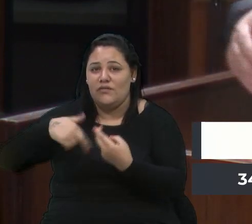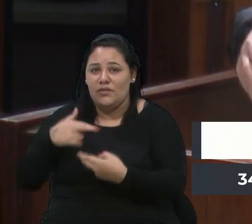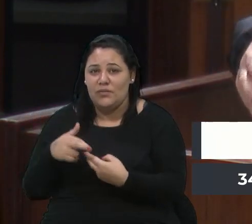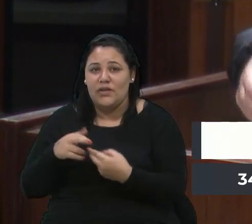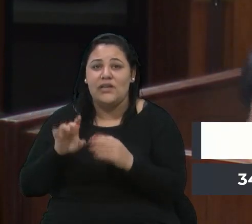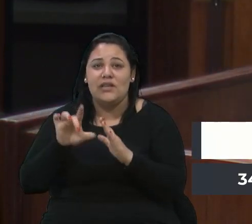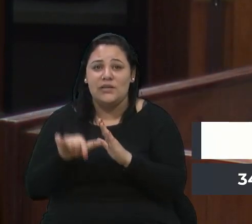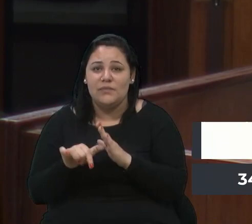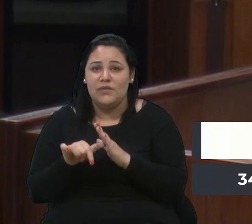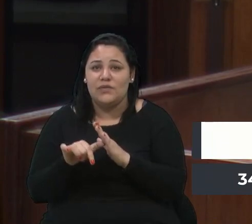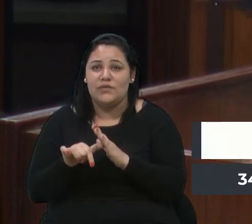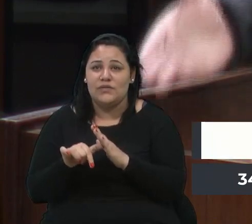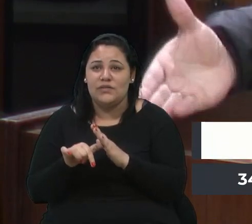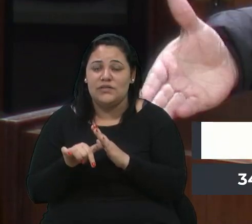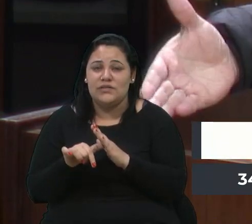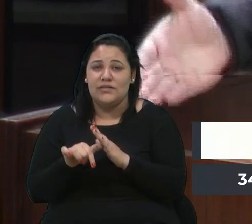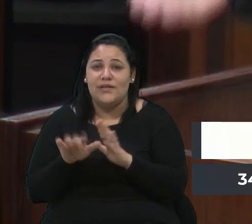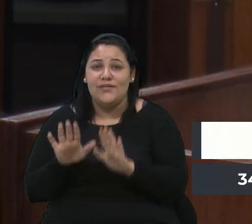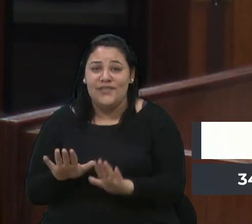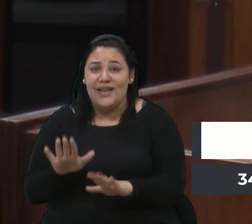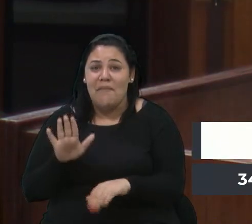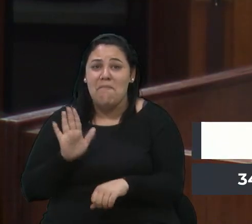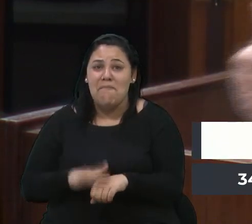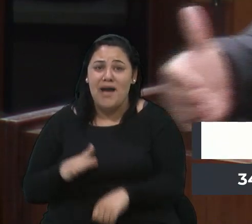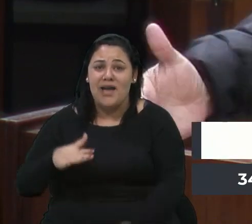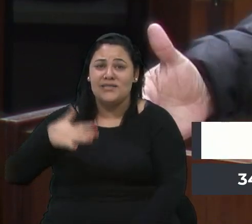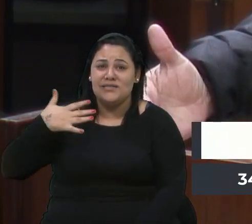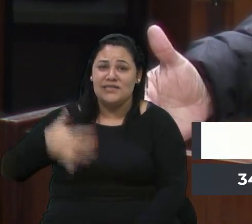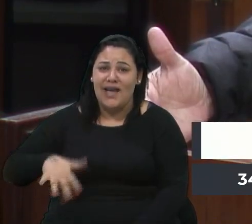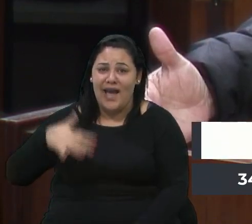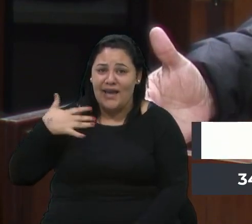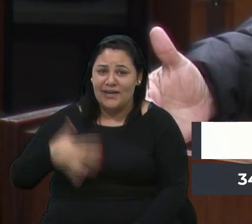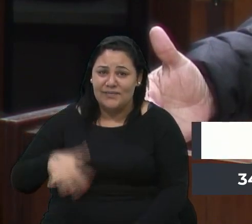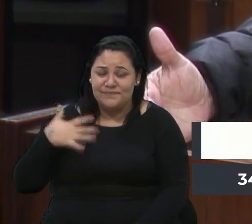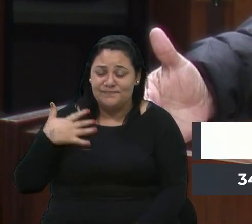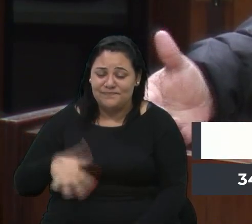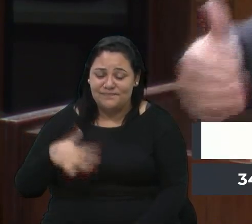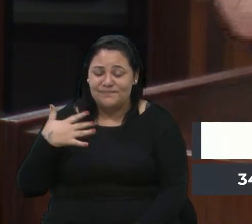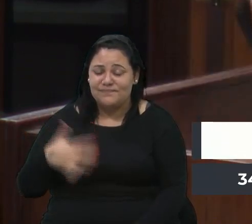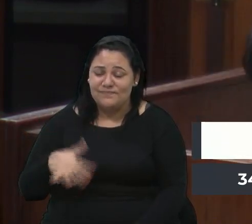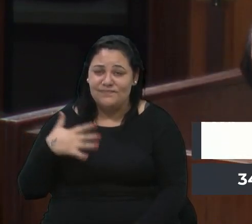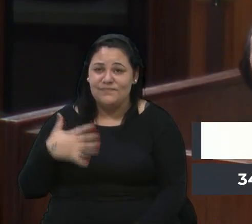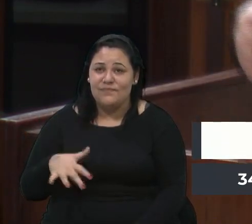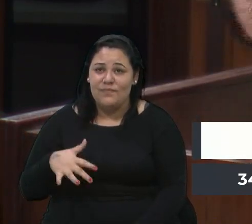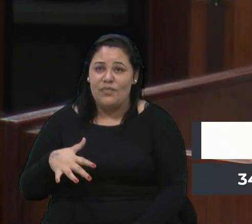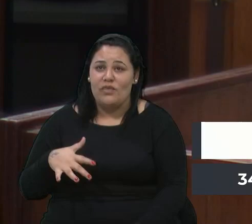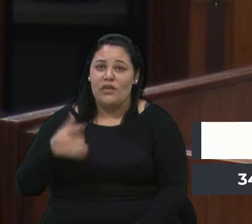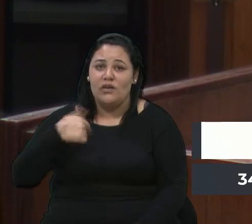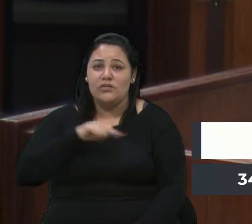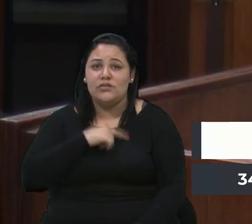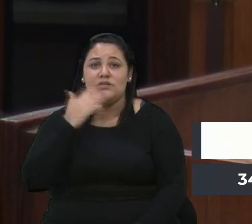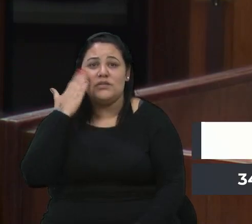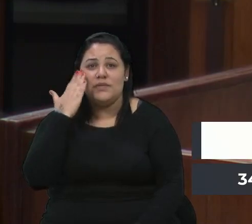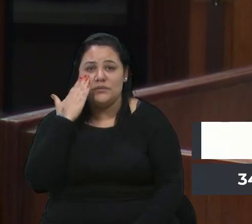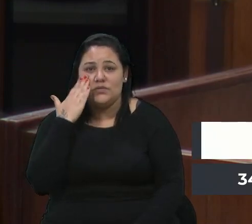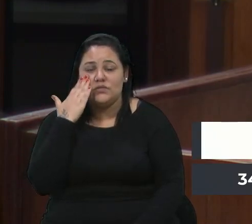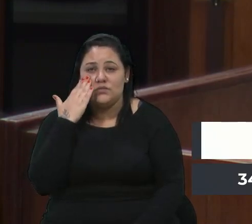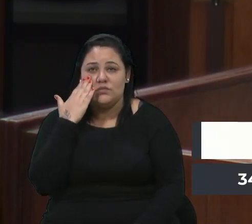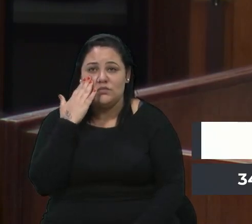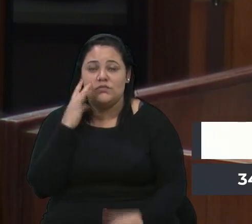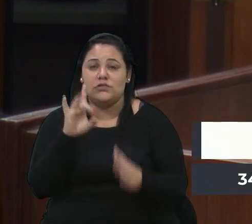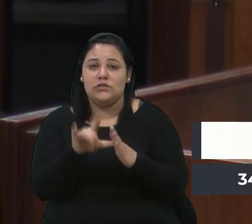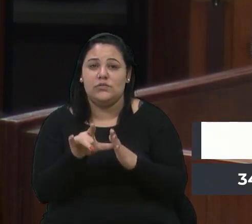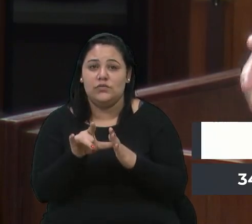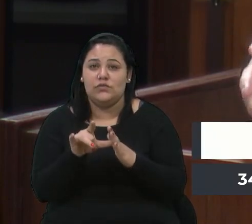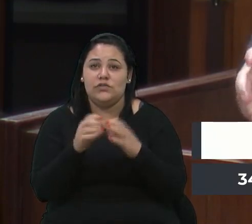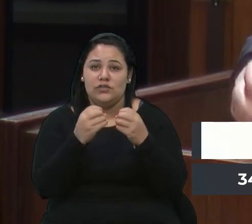se torna mais cara ainda do que já foi previsto os 3 milhões de reais. E a gente sabe que quando a gente trouxe a questão